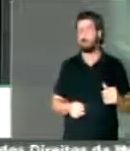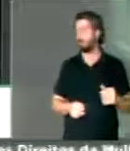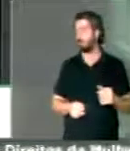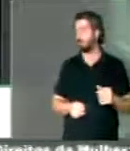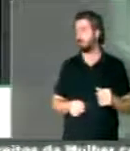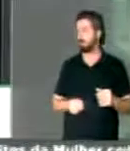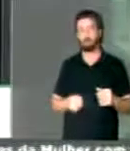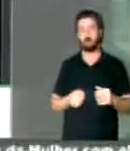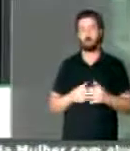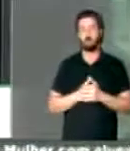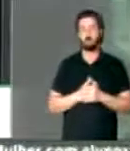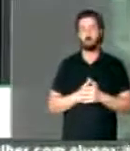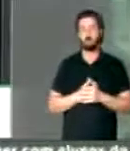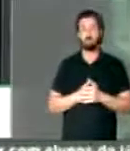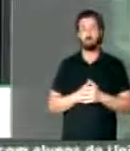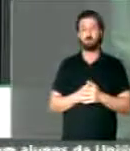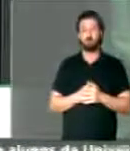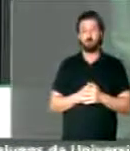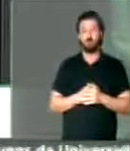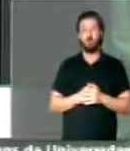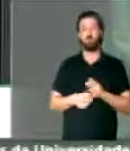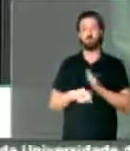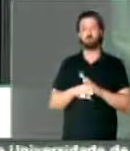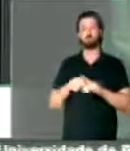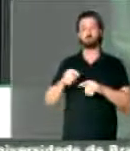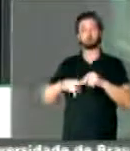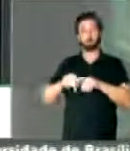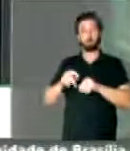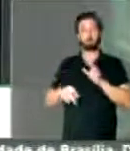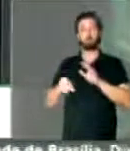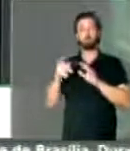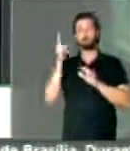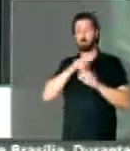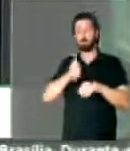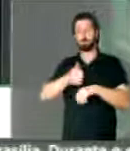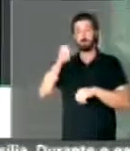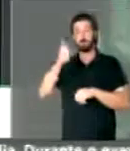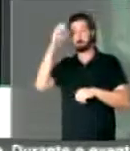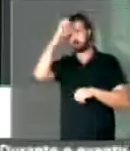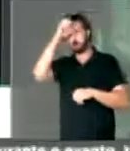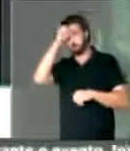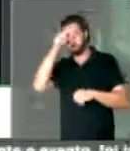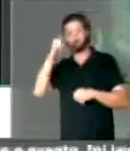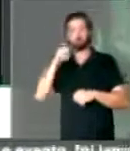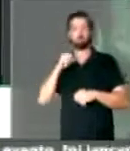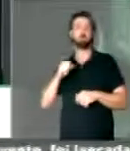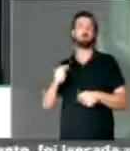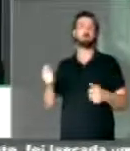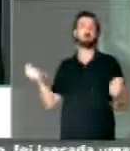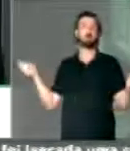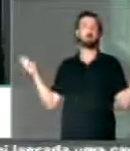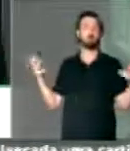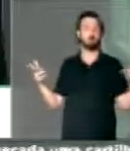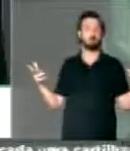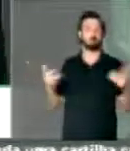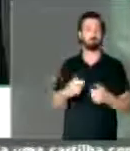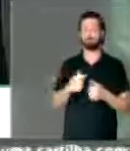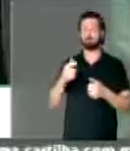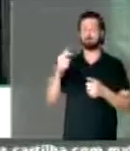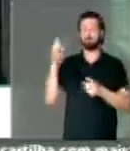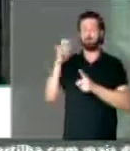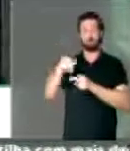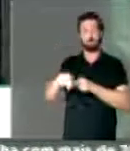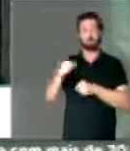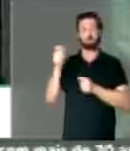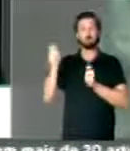representar 17% do PIB. Para melhor aprender a magnitude desse impacto,